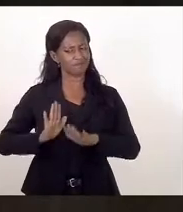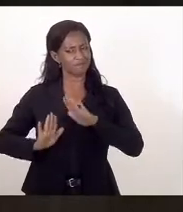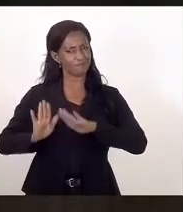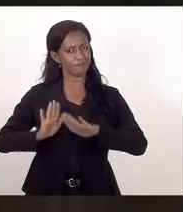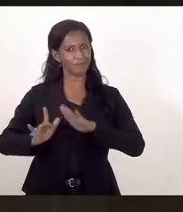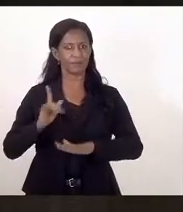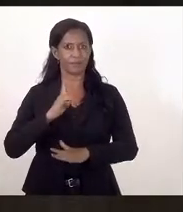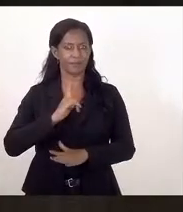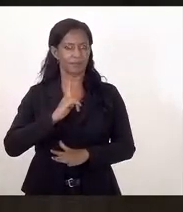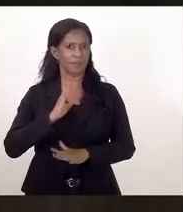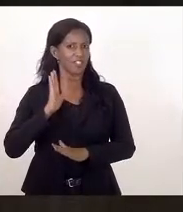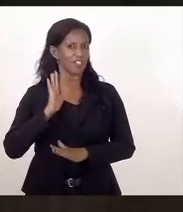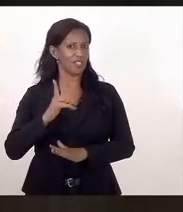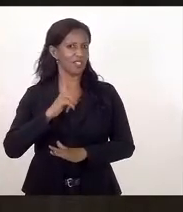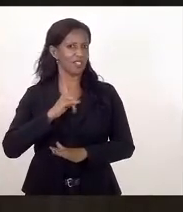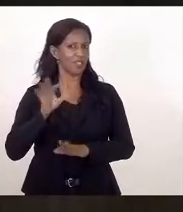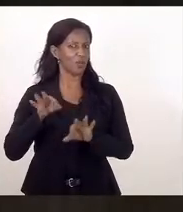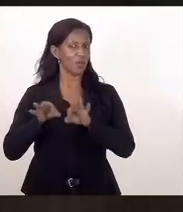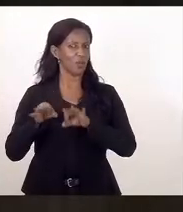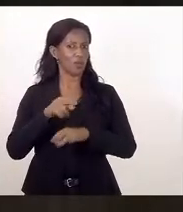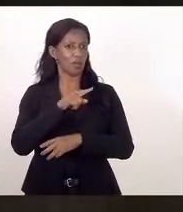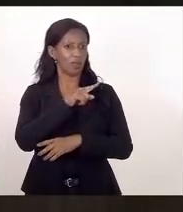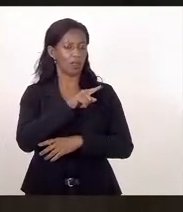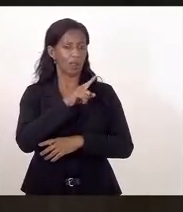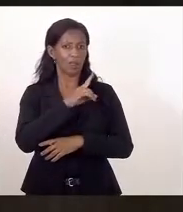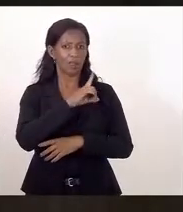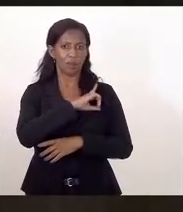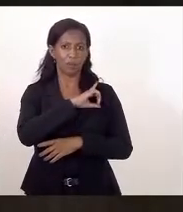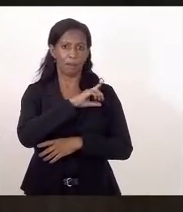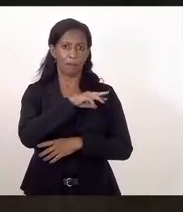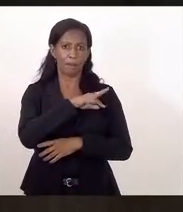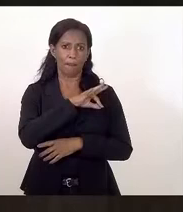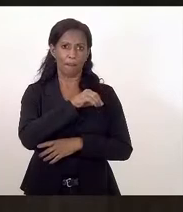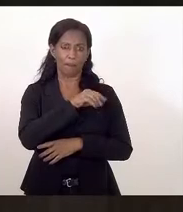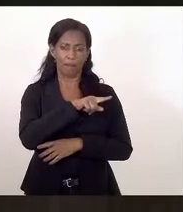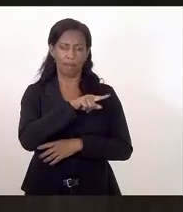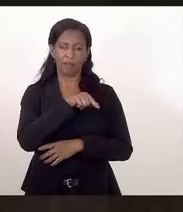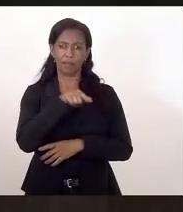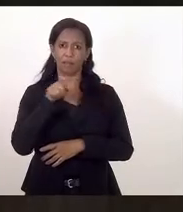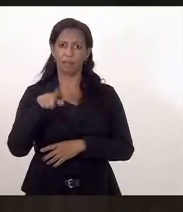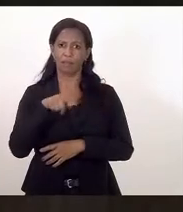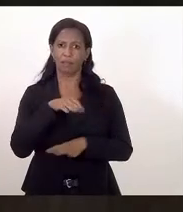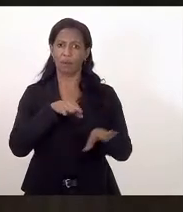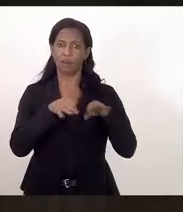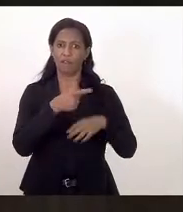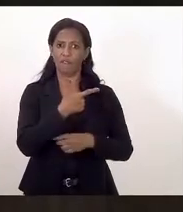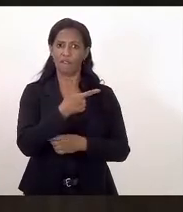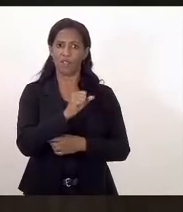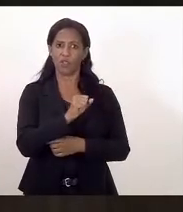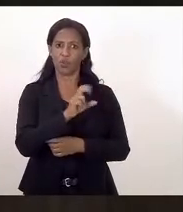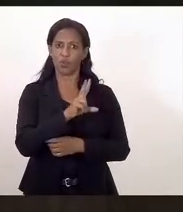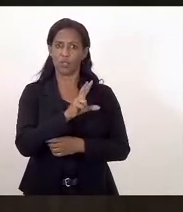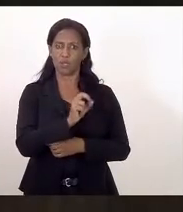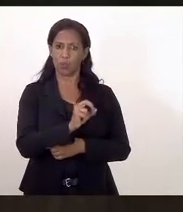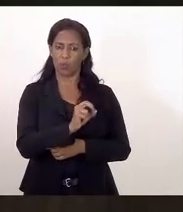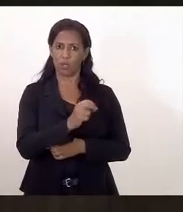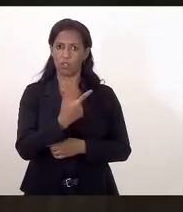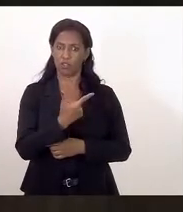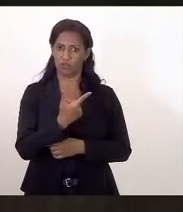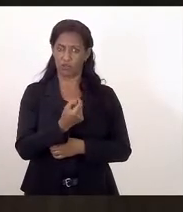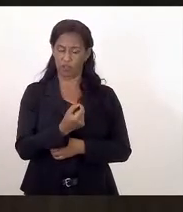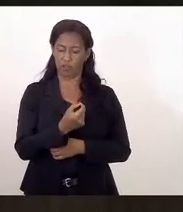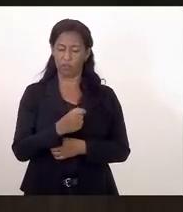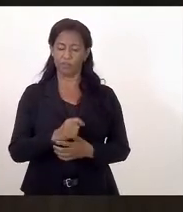Ocorre que já há um projeto da deputada Marta Rocha, que é o projeto 2850 de 2020,